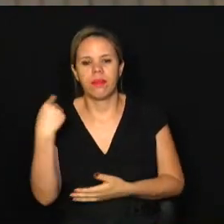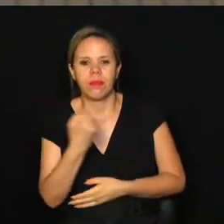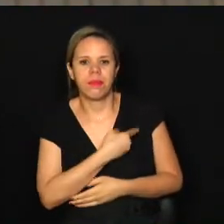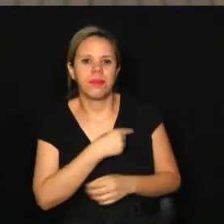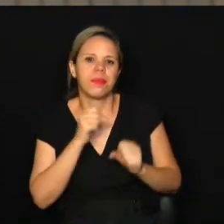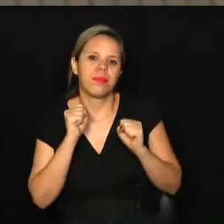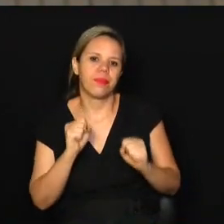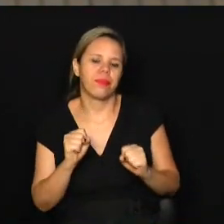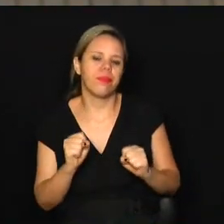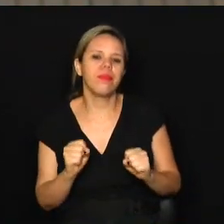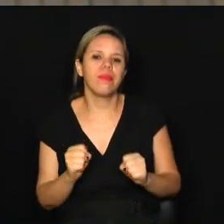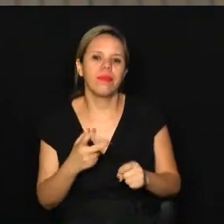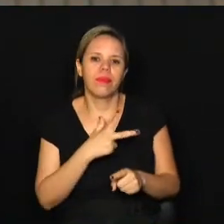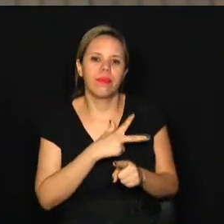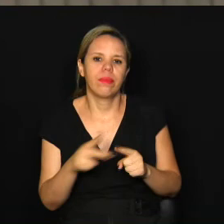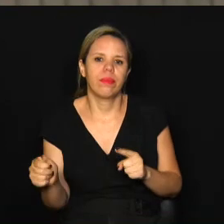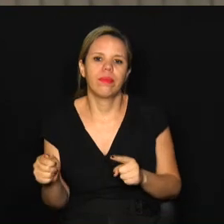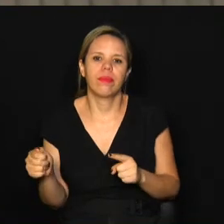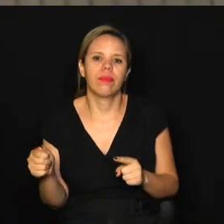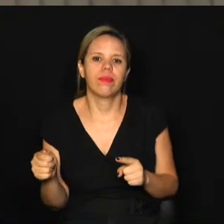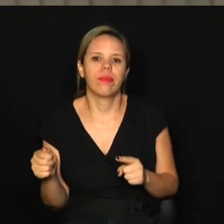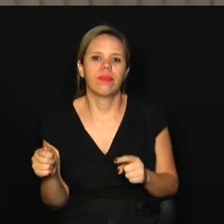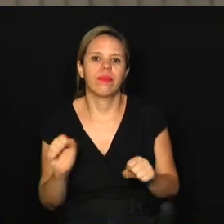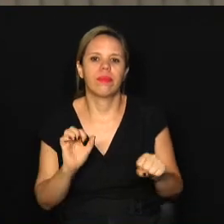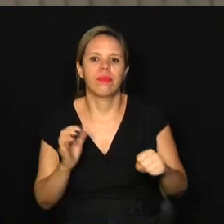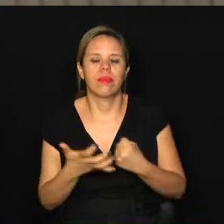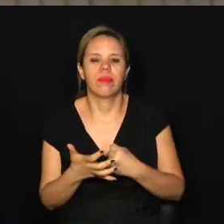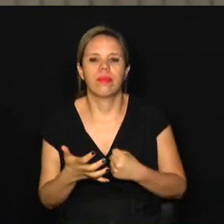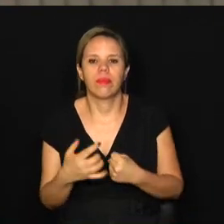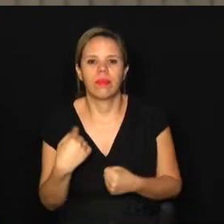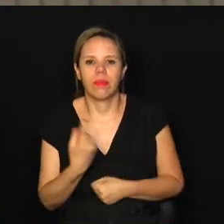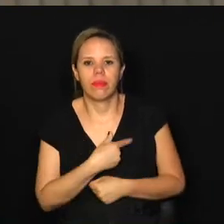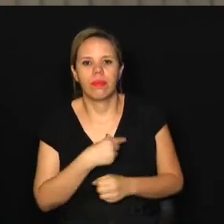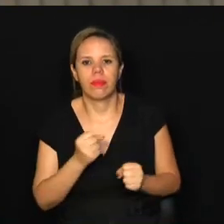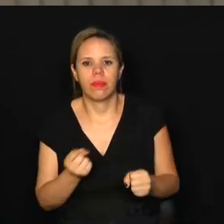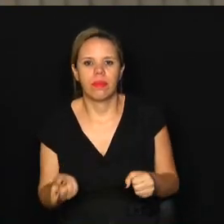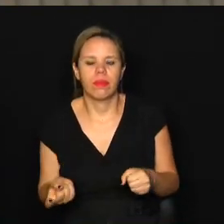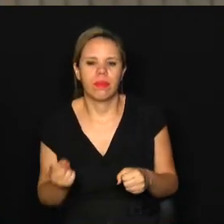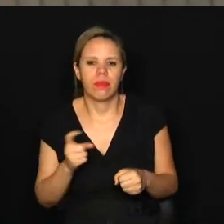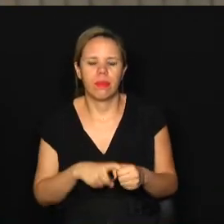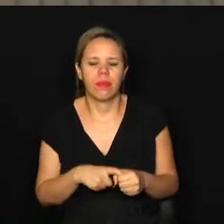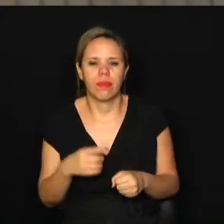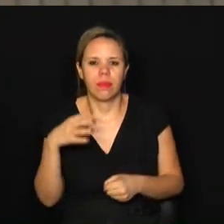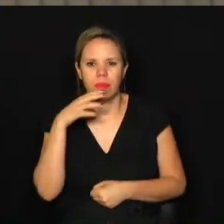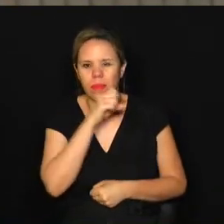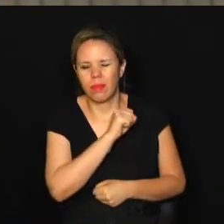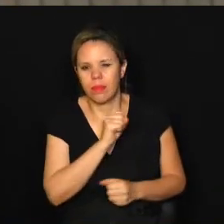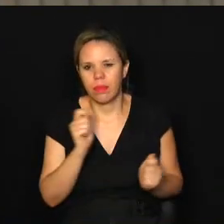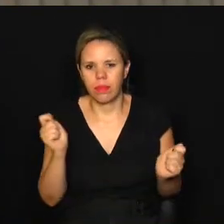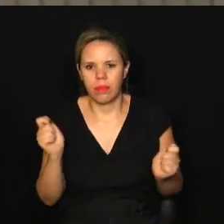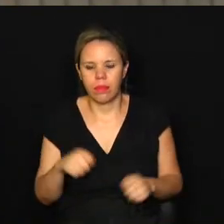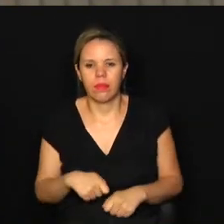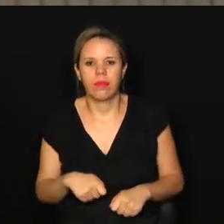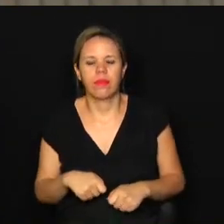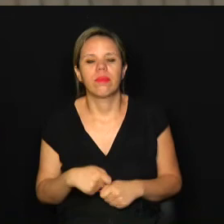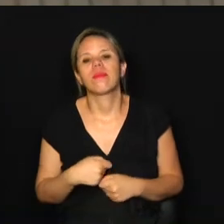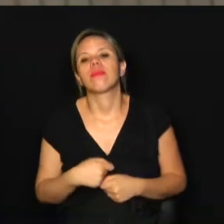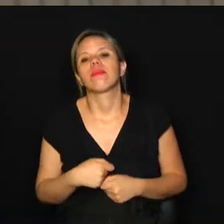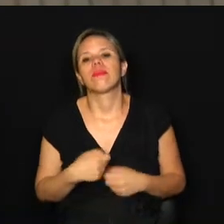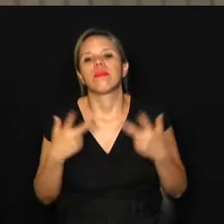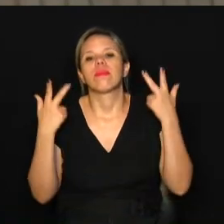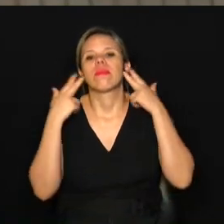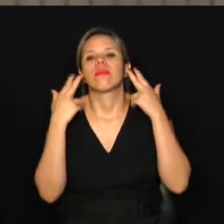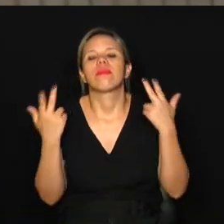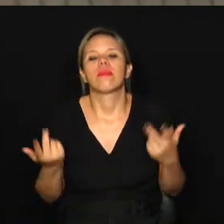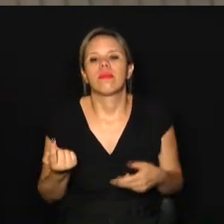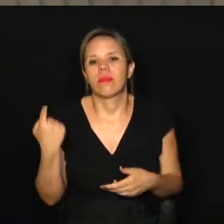possamos atravessar essa pandemia e que nós possamos voltar o mais rápido possível a uma situação normal.